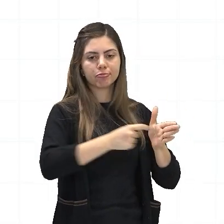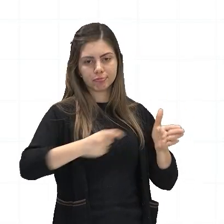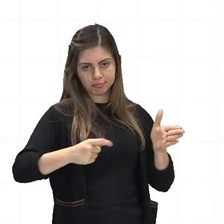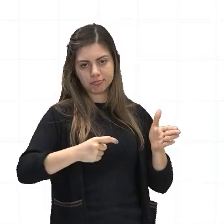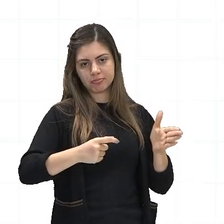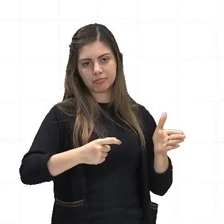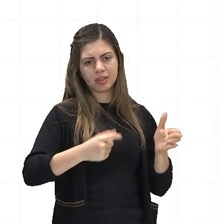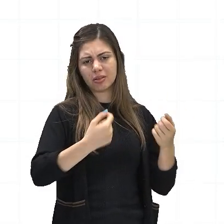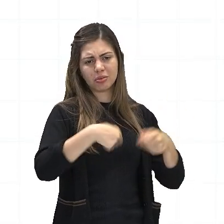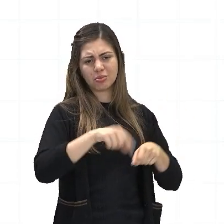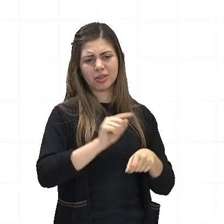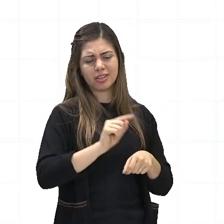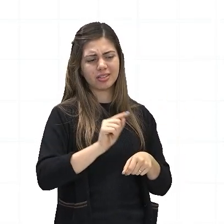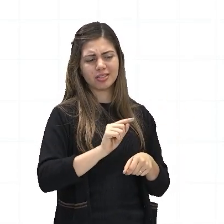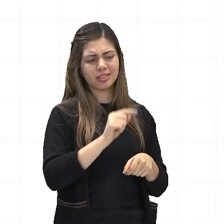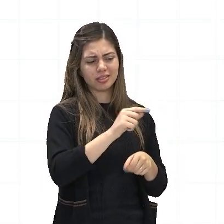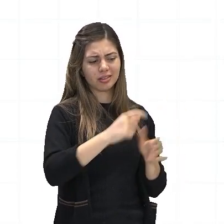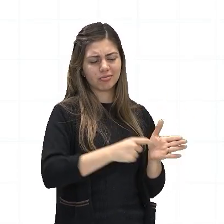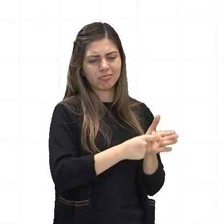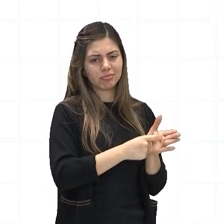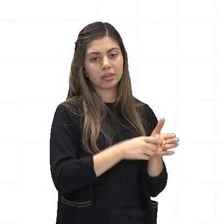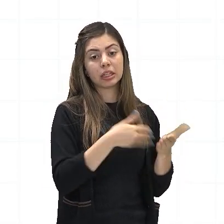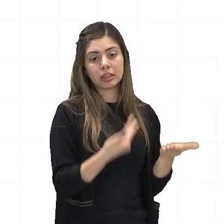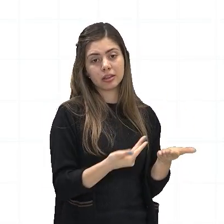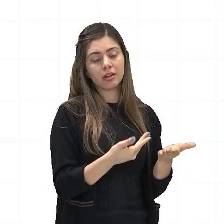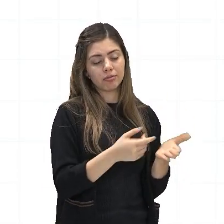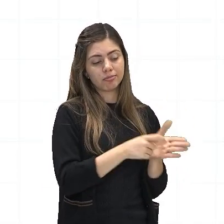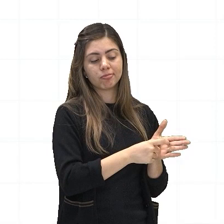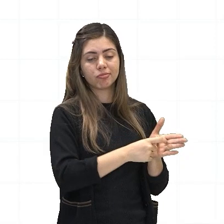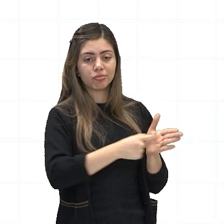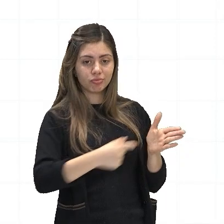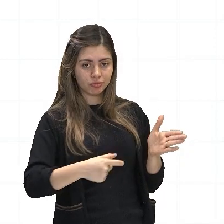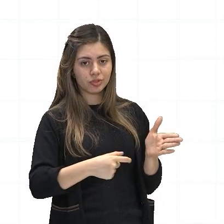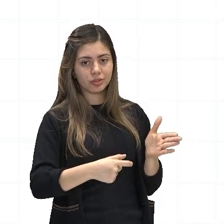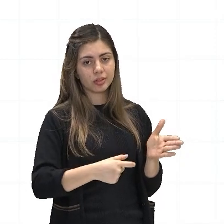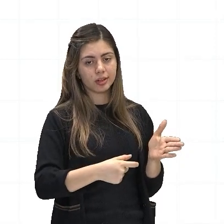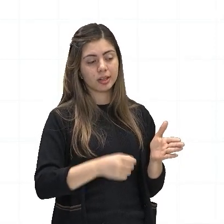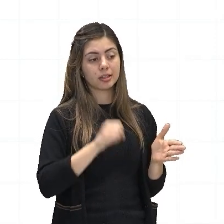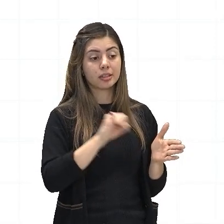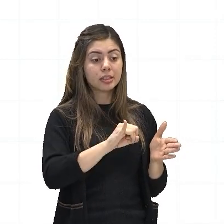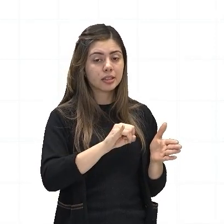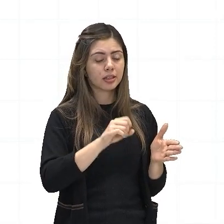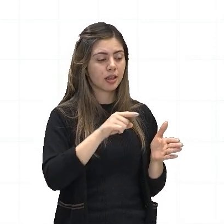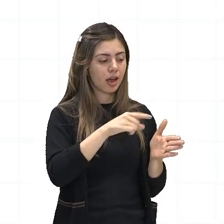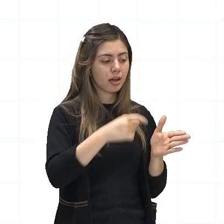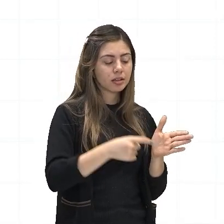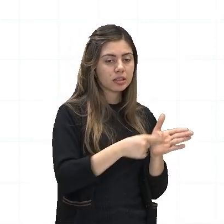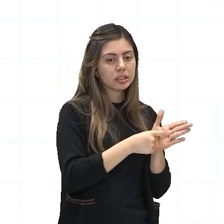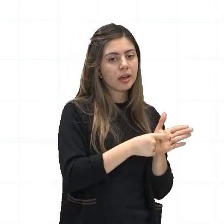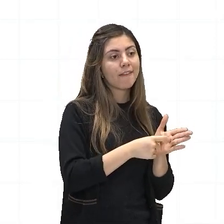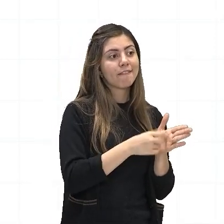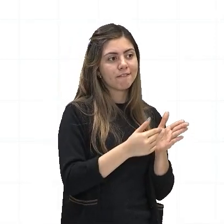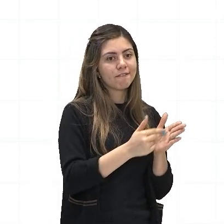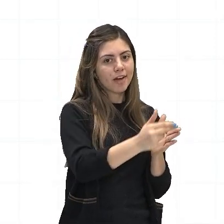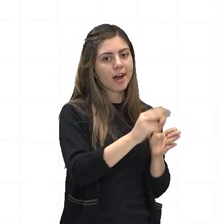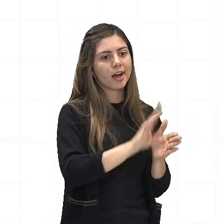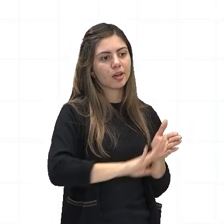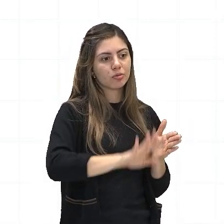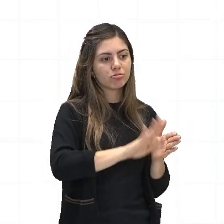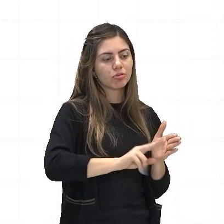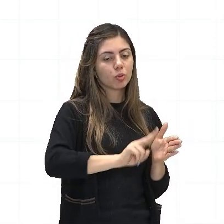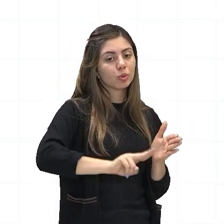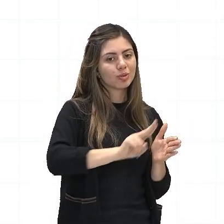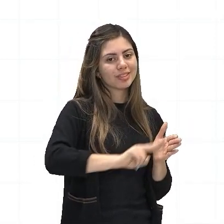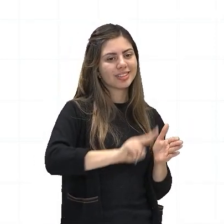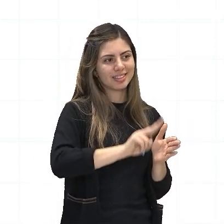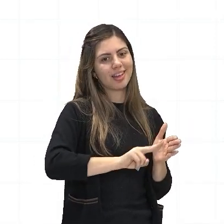vai precisar, não vai assistir TV, então vai estar ali no modo stand-by, vai estar gastando, vai estar consumindo energia também. E a gente está vendo ali